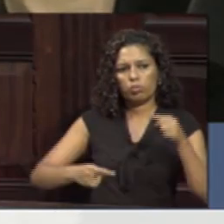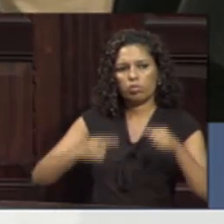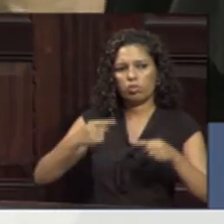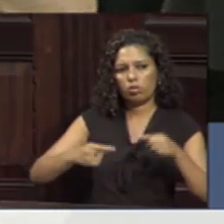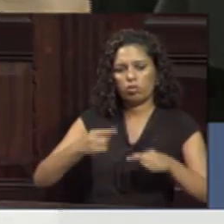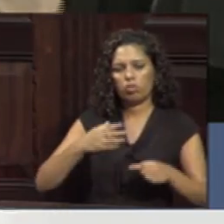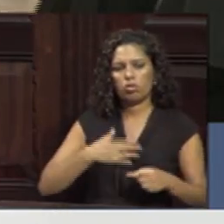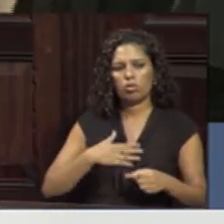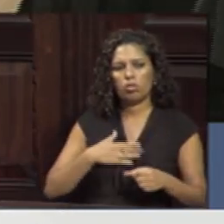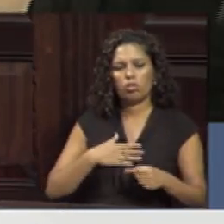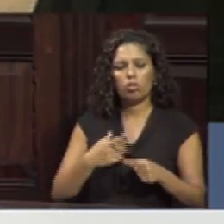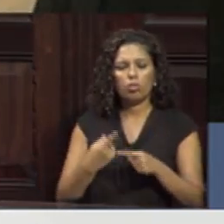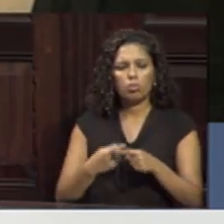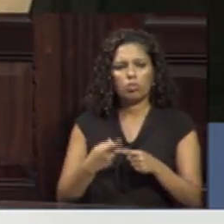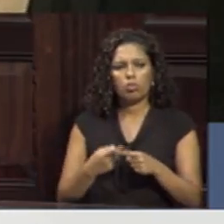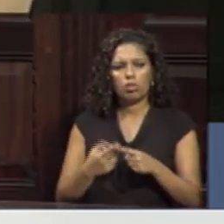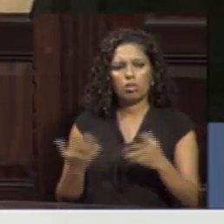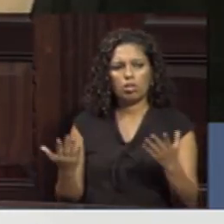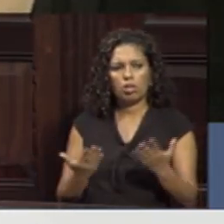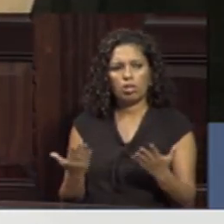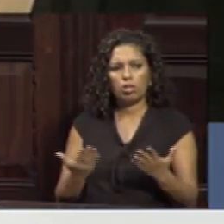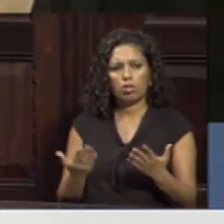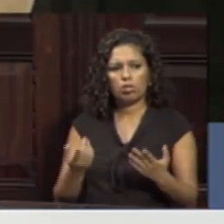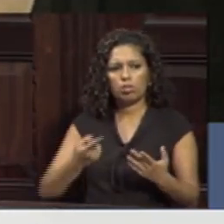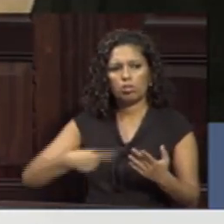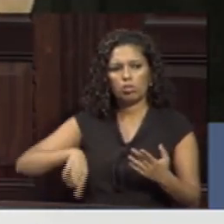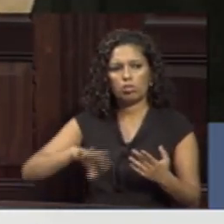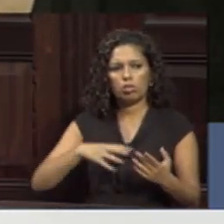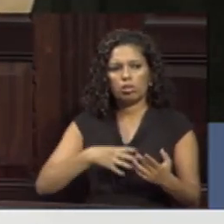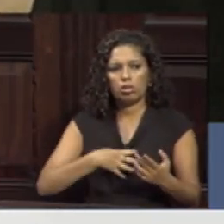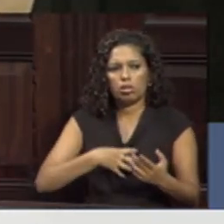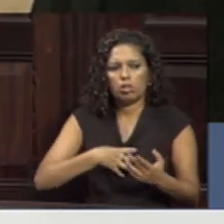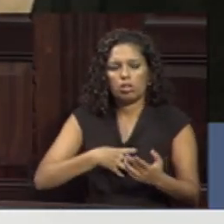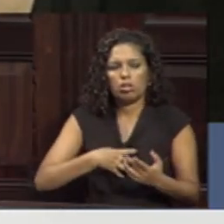Porque nesse momento, senhor presidente, a sensação